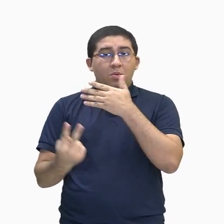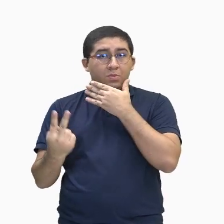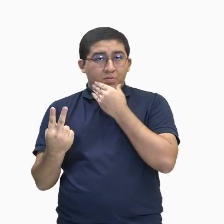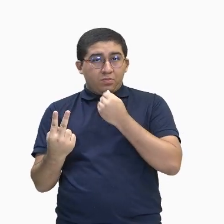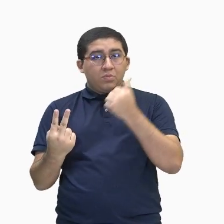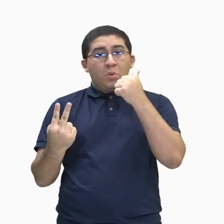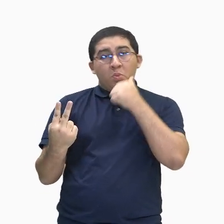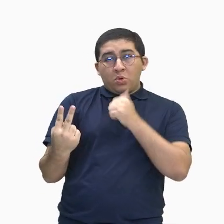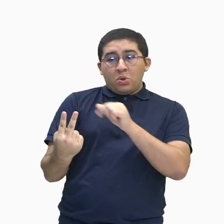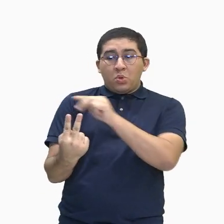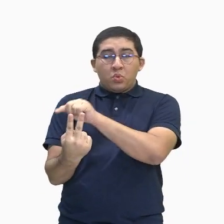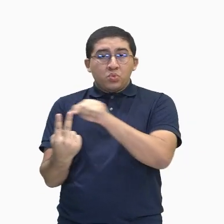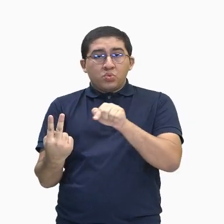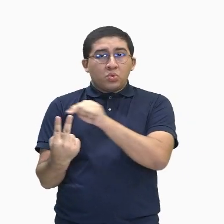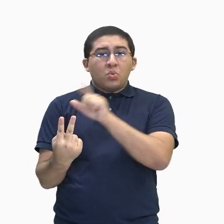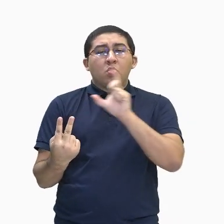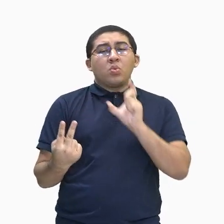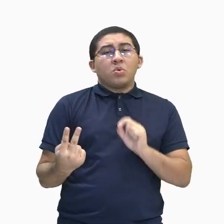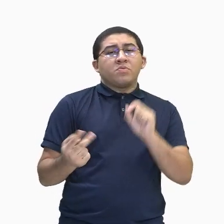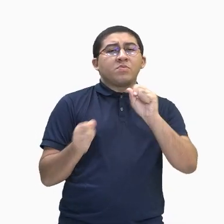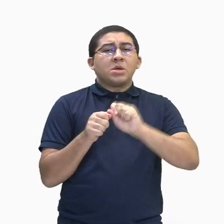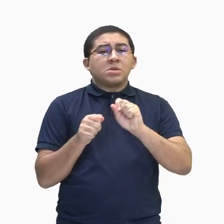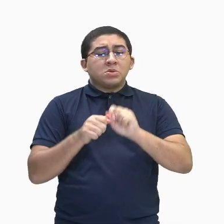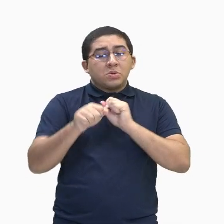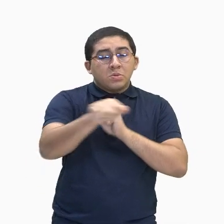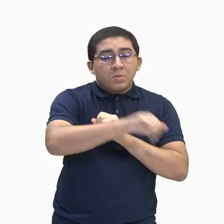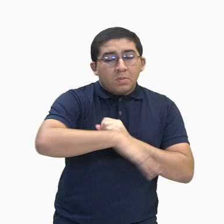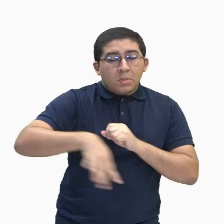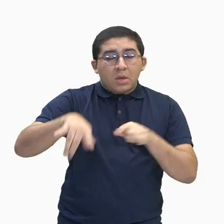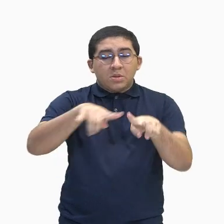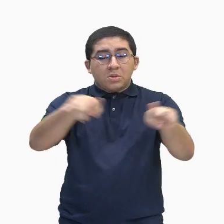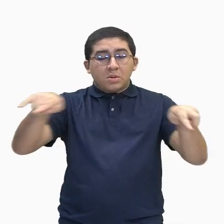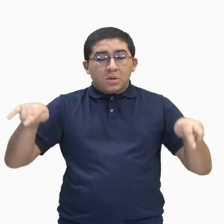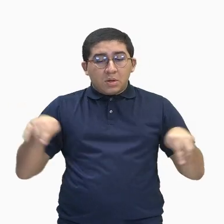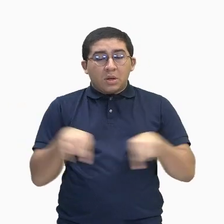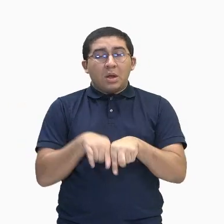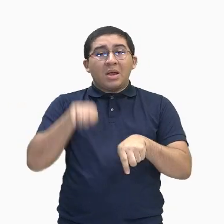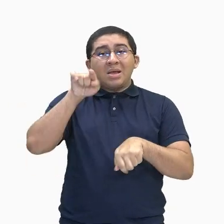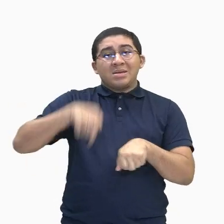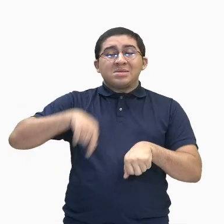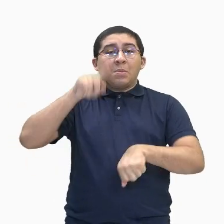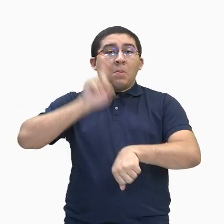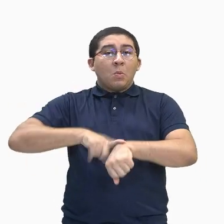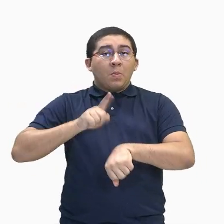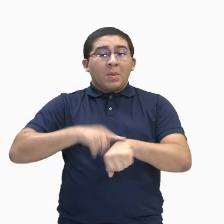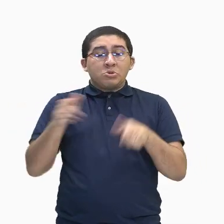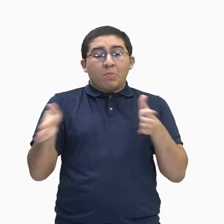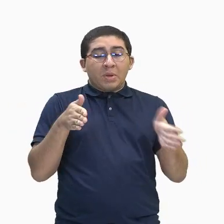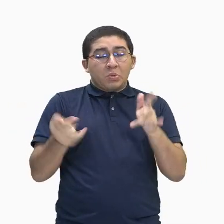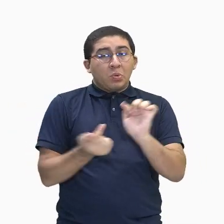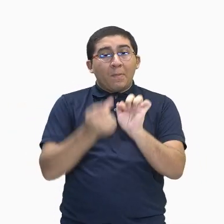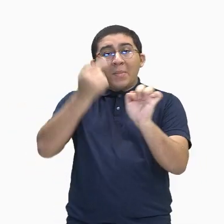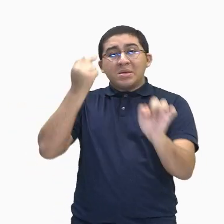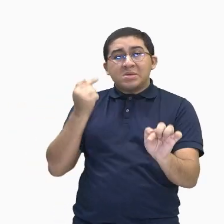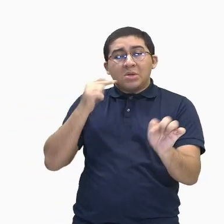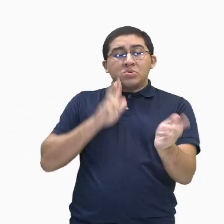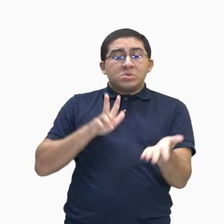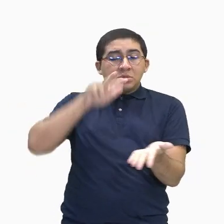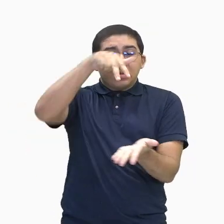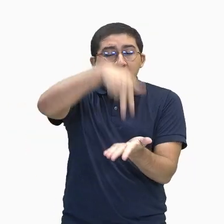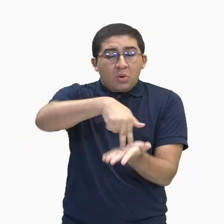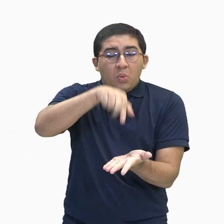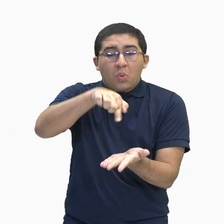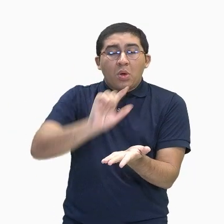que eles estavam fazendo naquele determinado momento lá no passado, tá? O que você estava